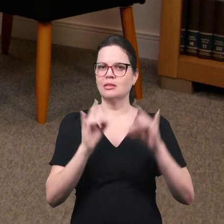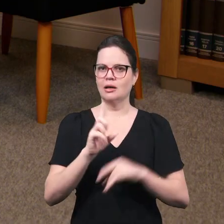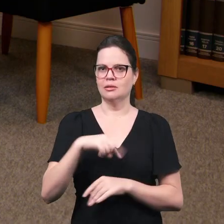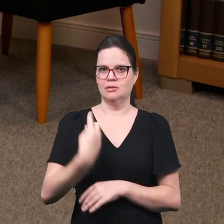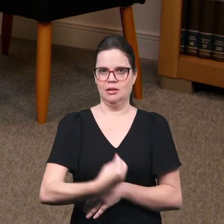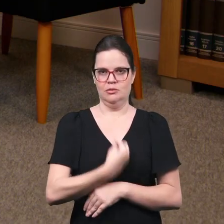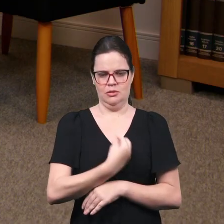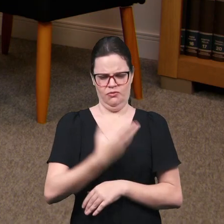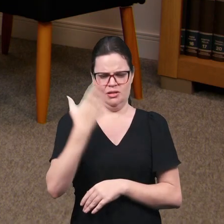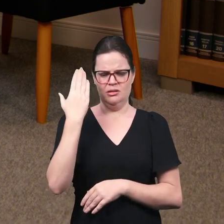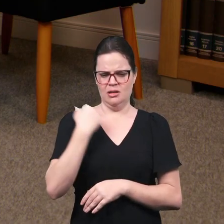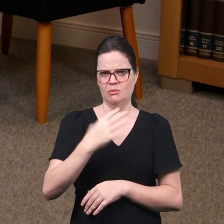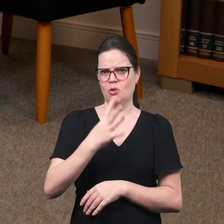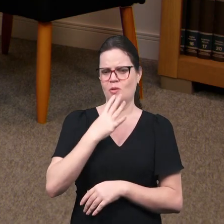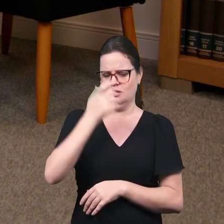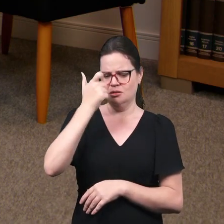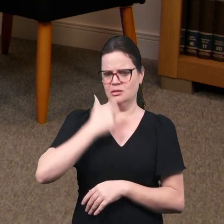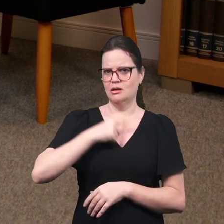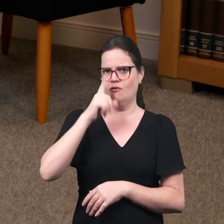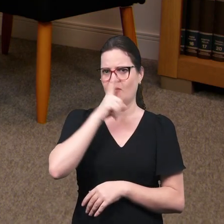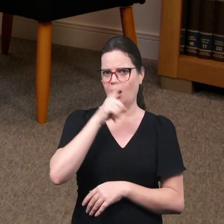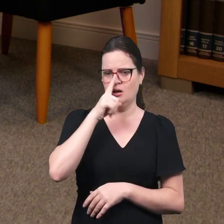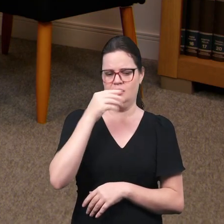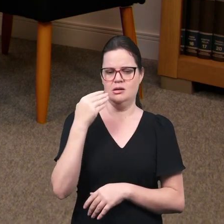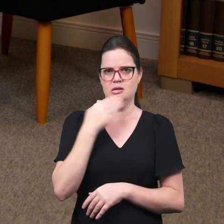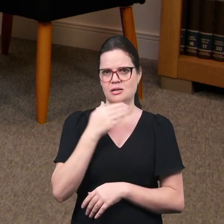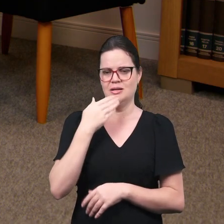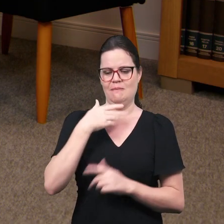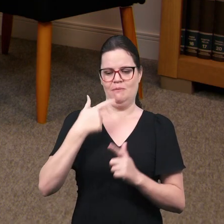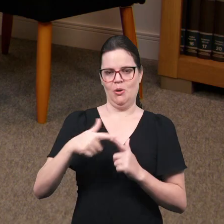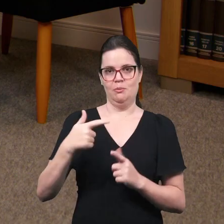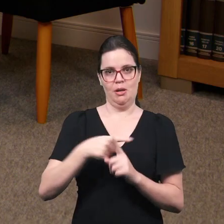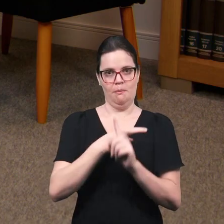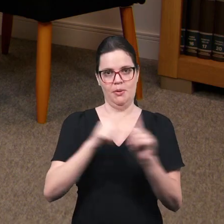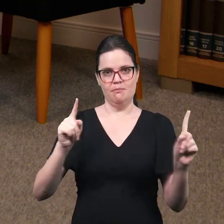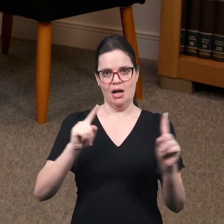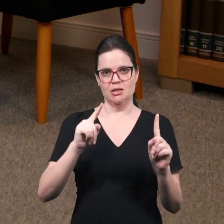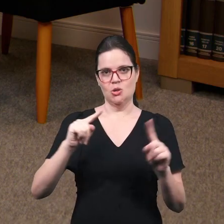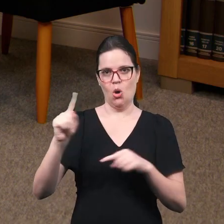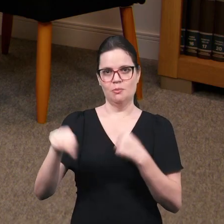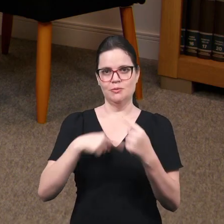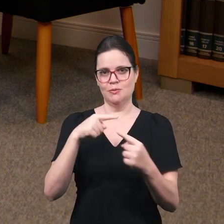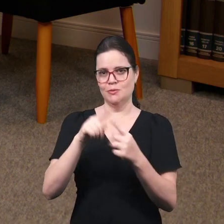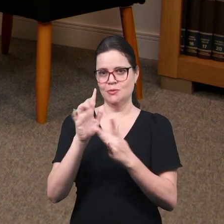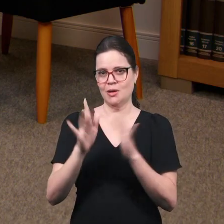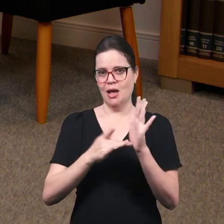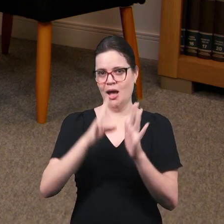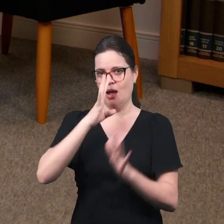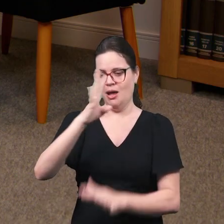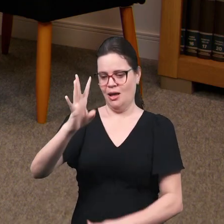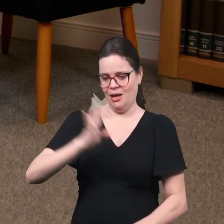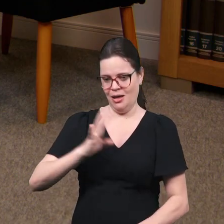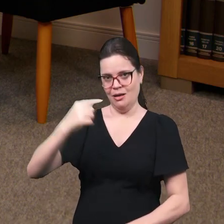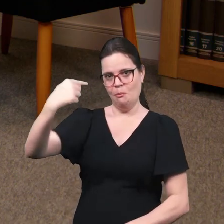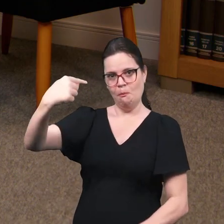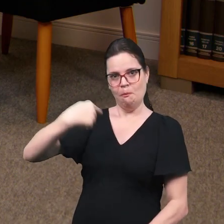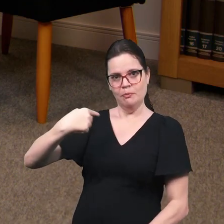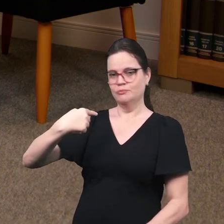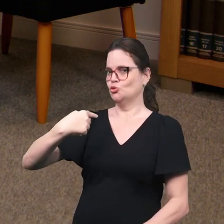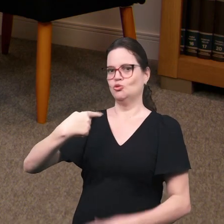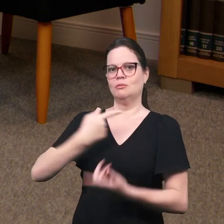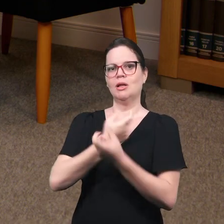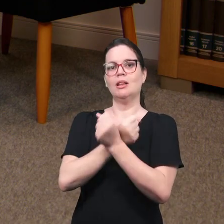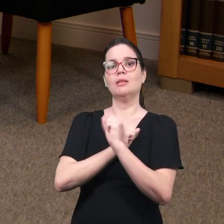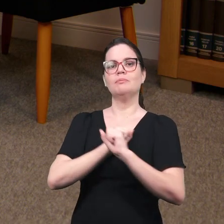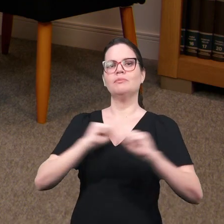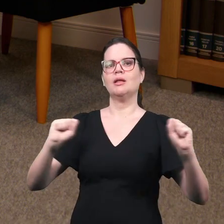nossos defeitos, os nossos problemas, mas o objetivo dele não é acusar, condenar. O objetivo dele é nos libertar